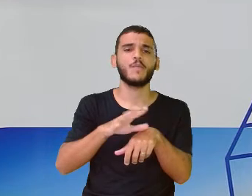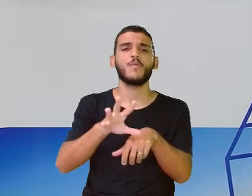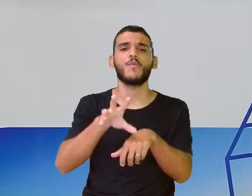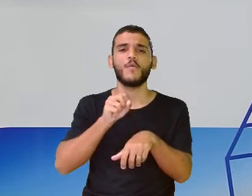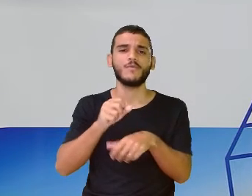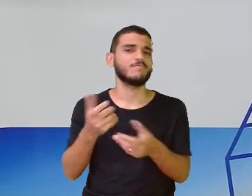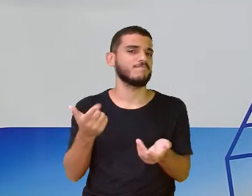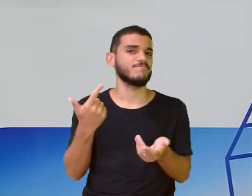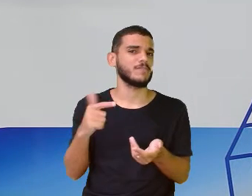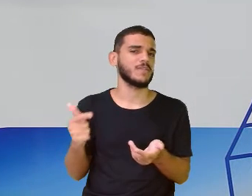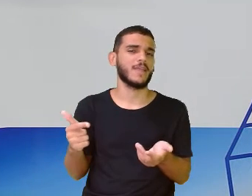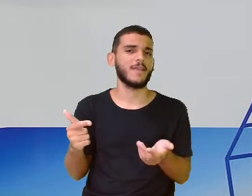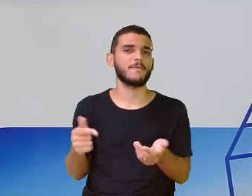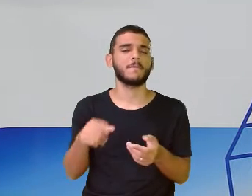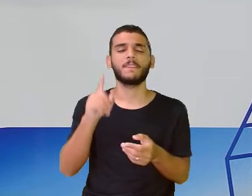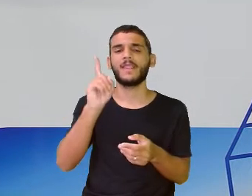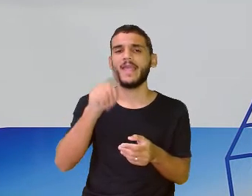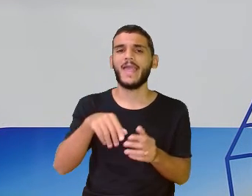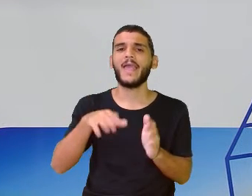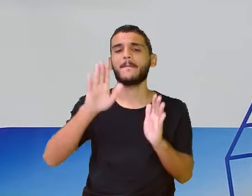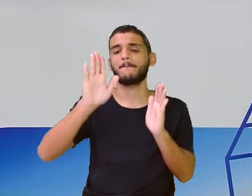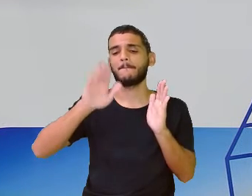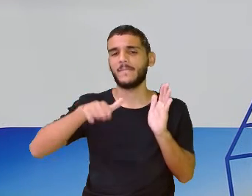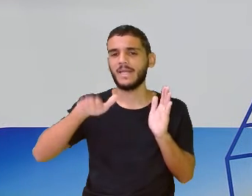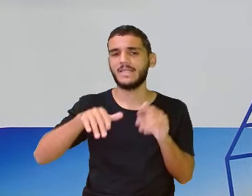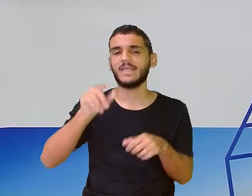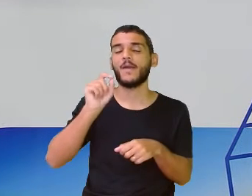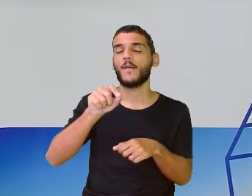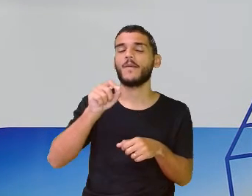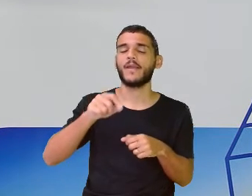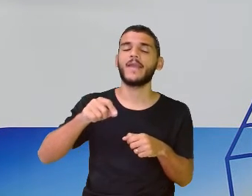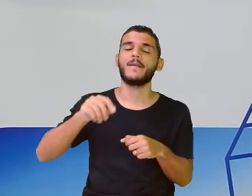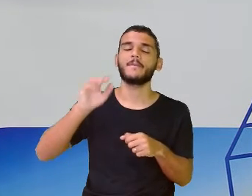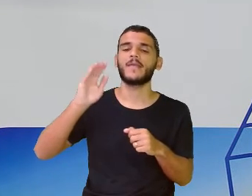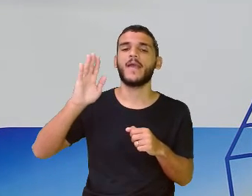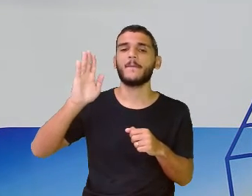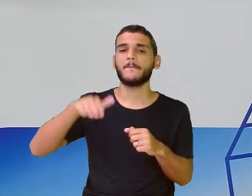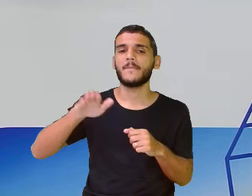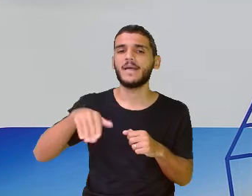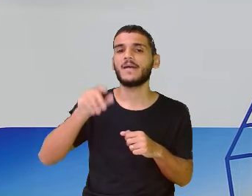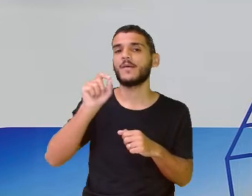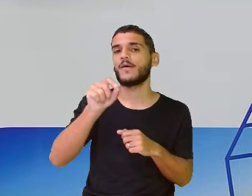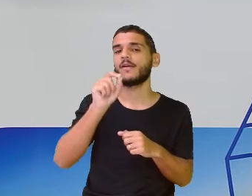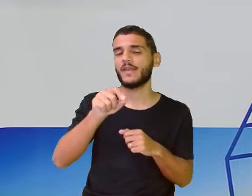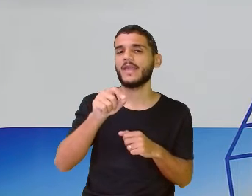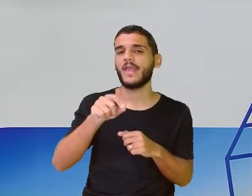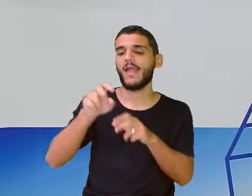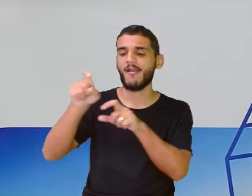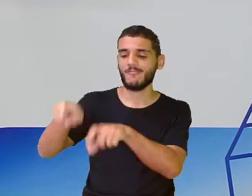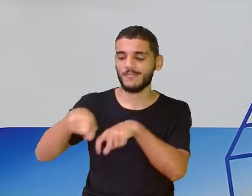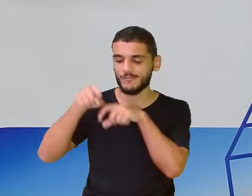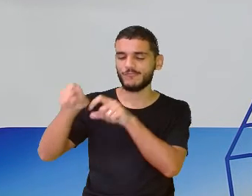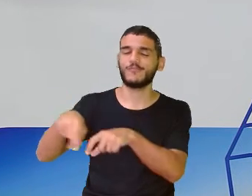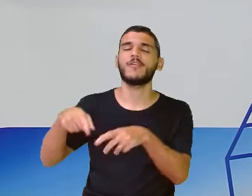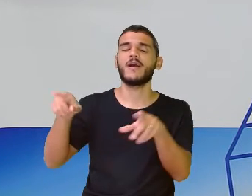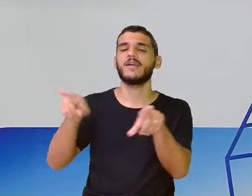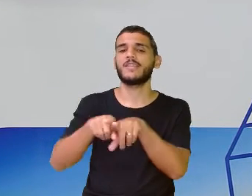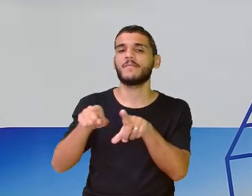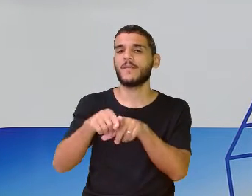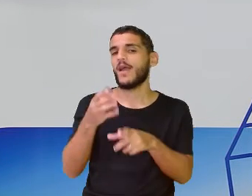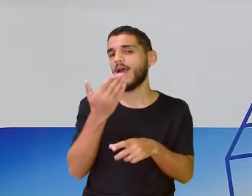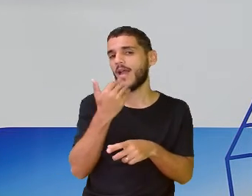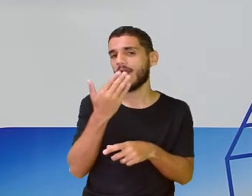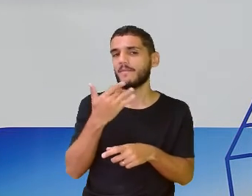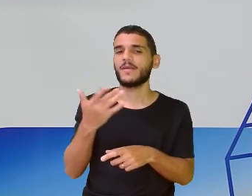a agricultura, porque no decorrer da reportagem a gente vai ver que isso é bem mais barato e o alimento que vai sair dali, daquele processo, vai